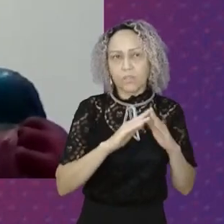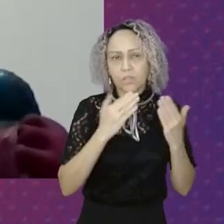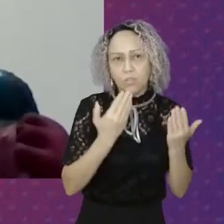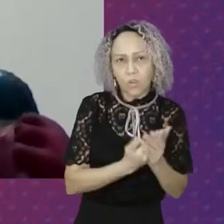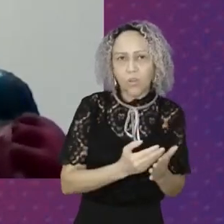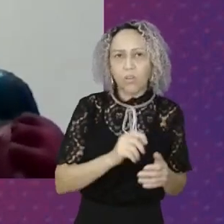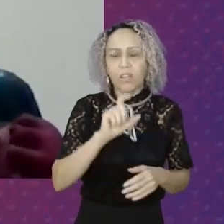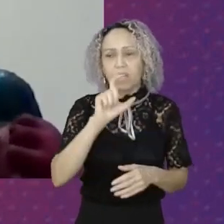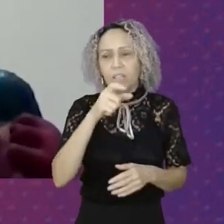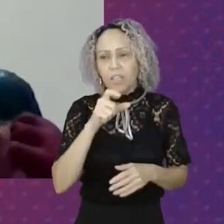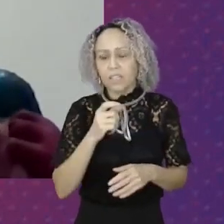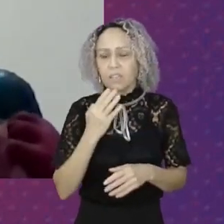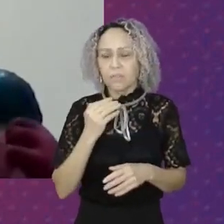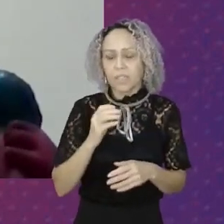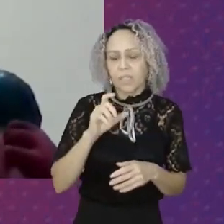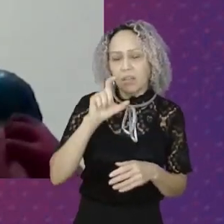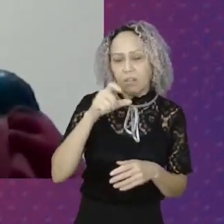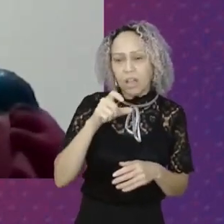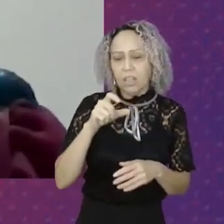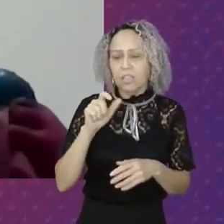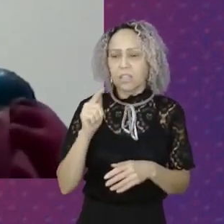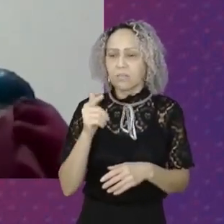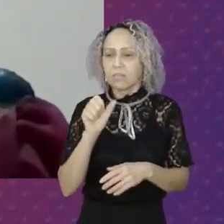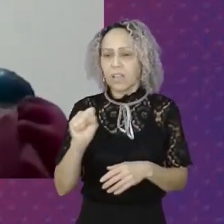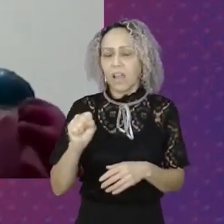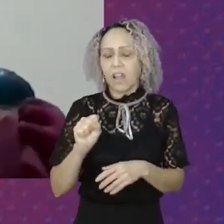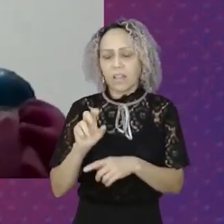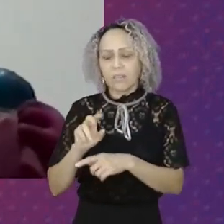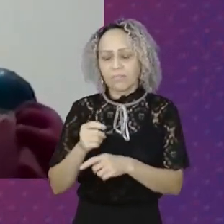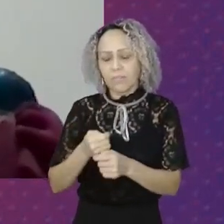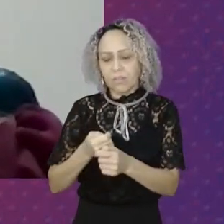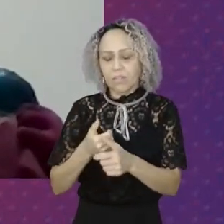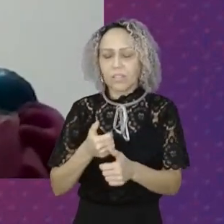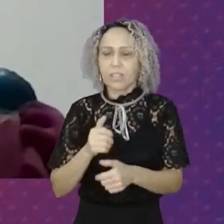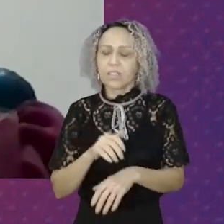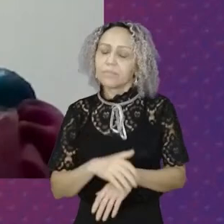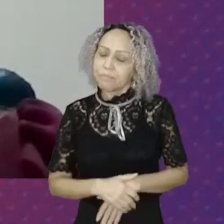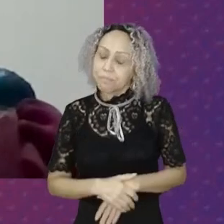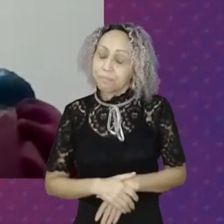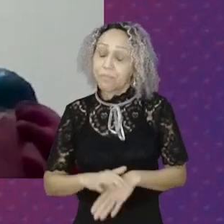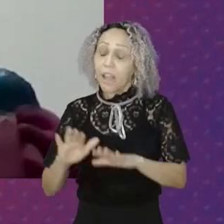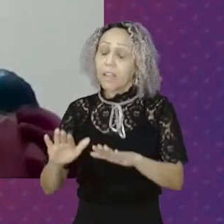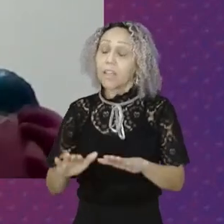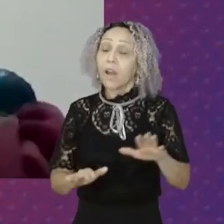Alimentação, Auxílio Gás. E aí, a intenção do governo Lula, naquele